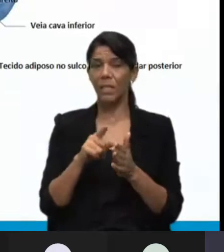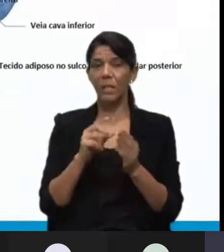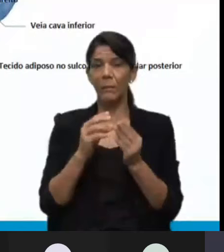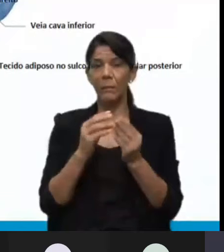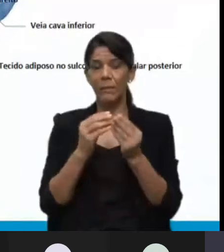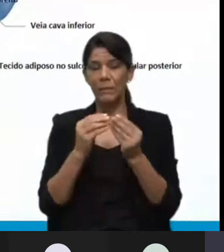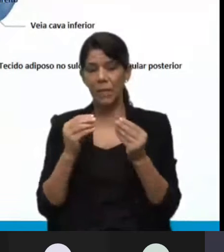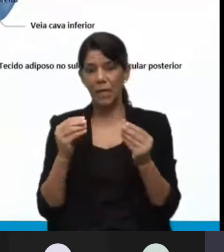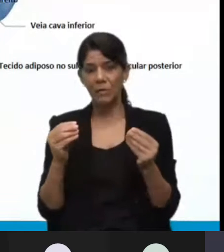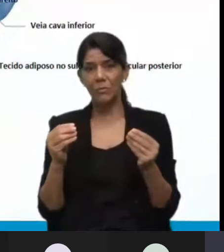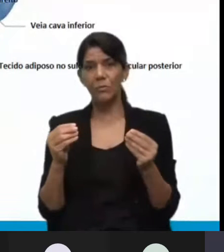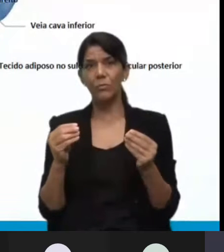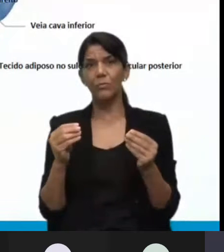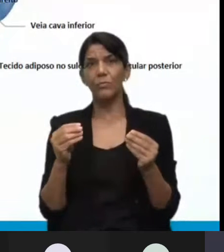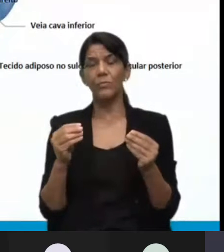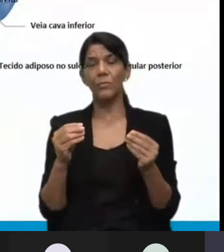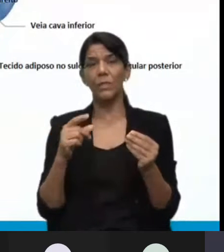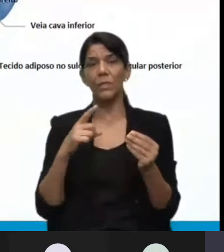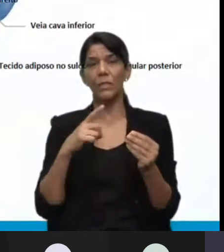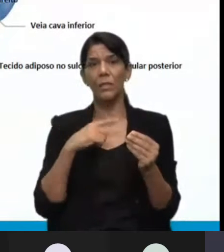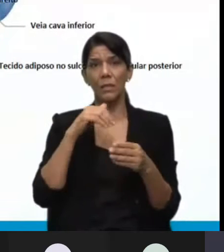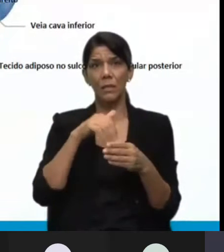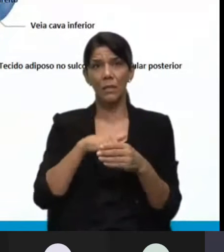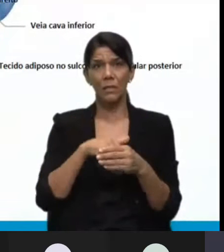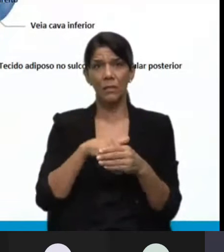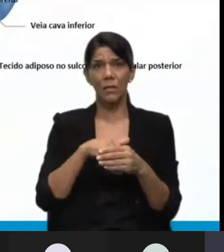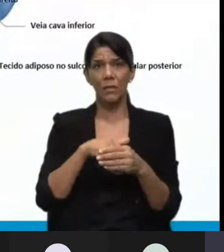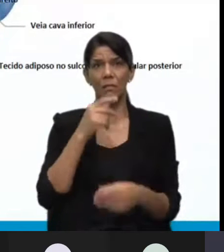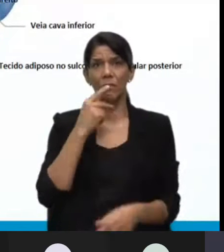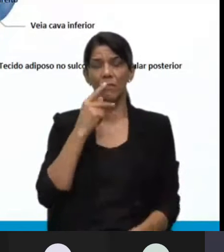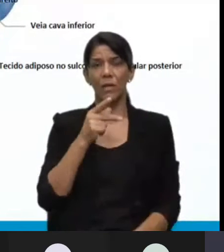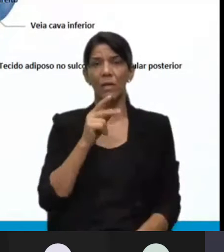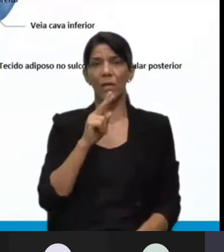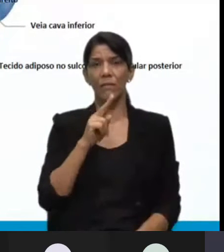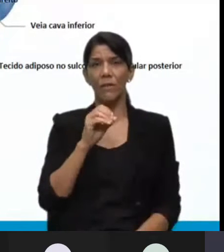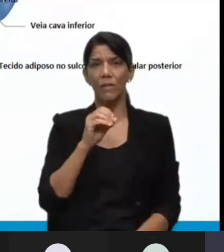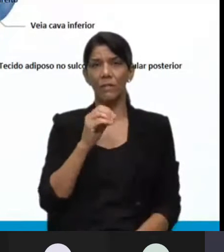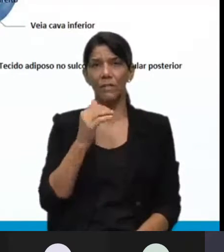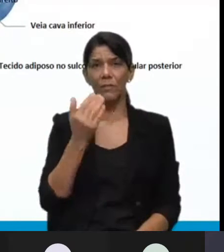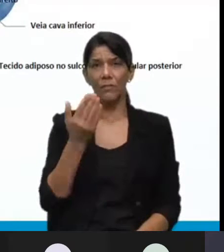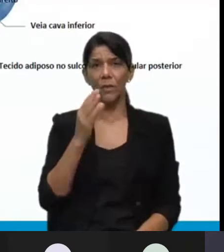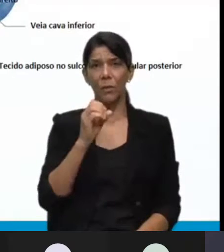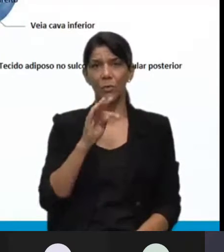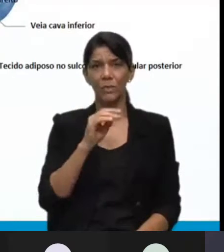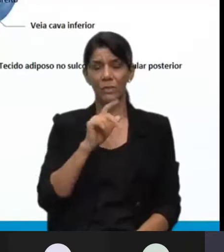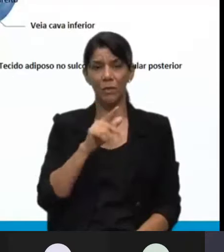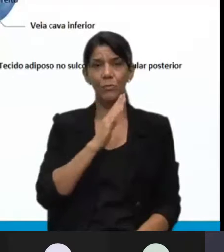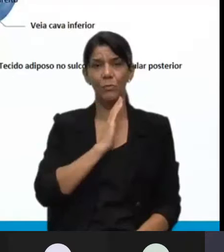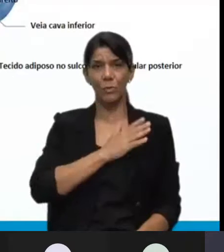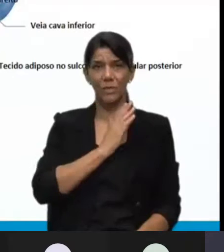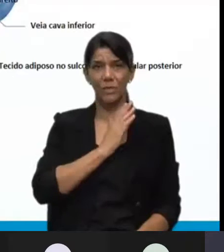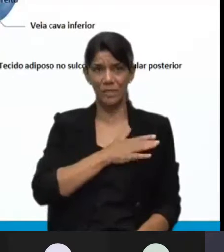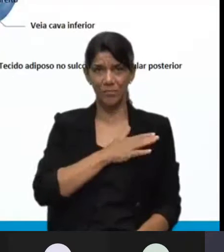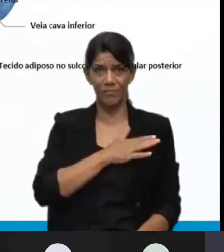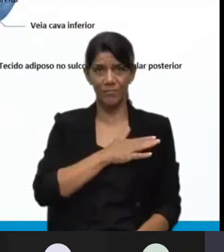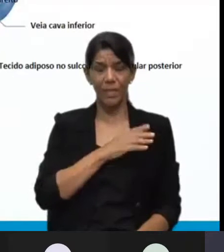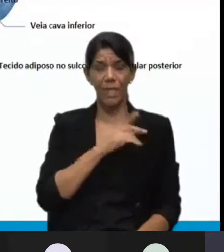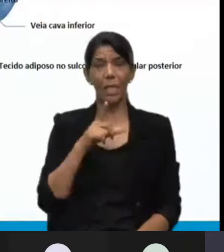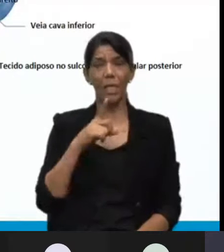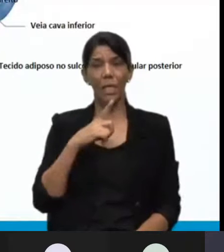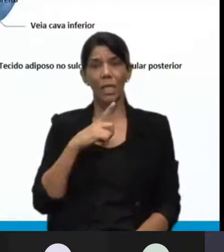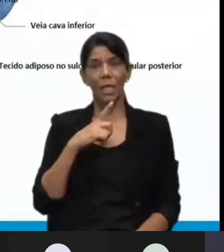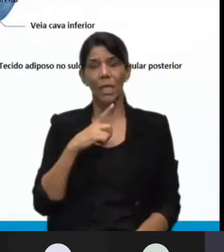mais raso. Ele está aqui nessa face que nós chamamos de face externo-costal, né, do coração,